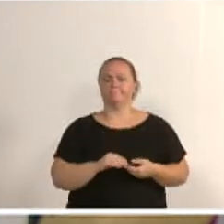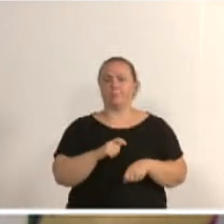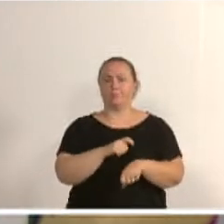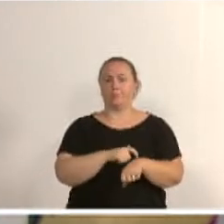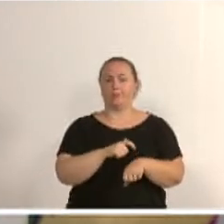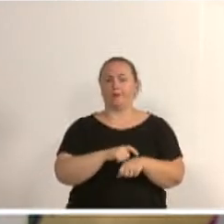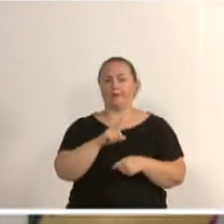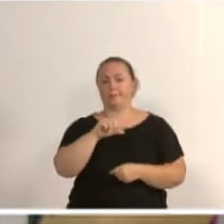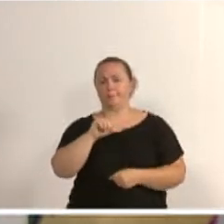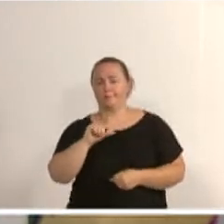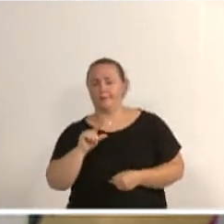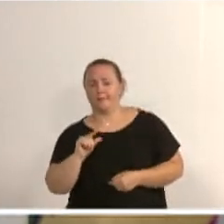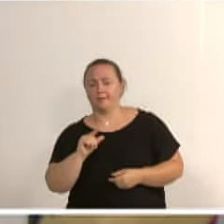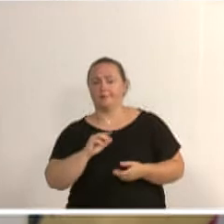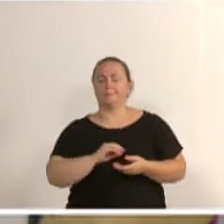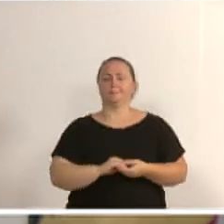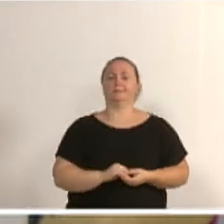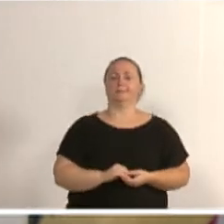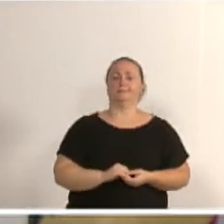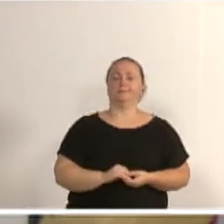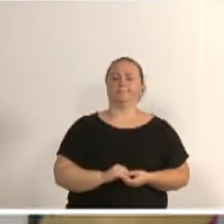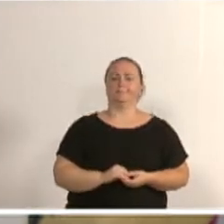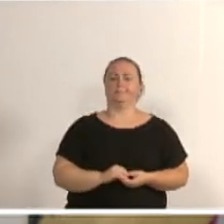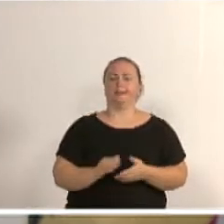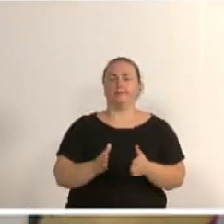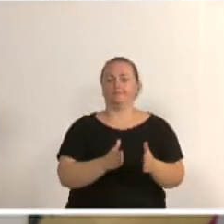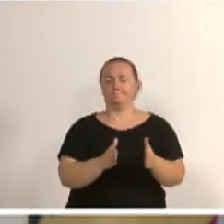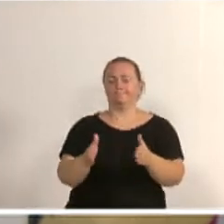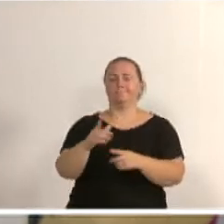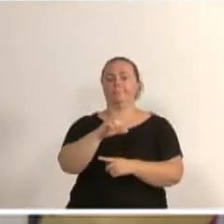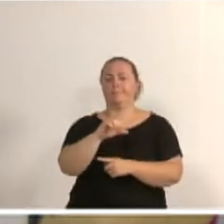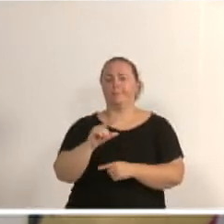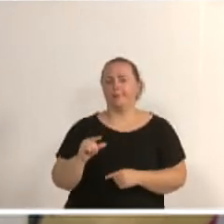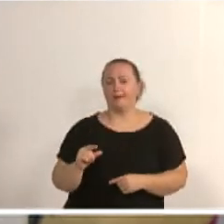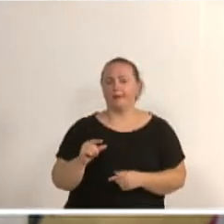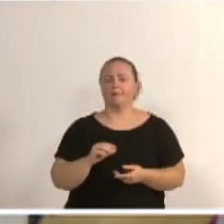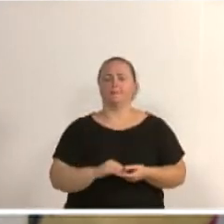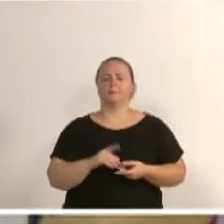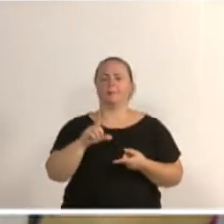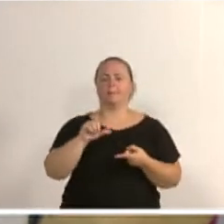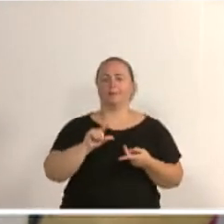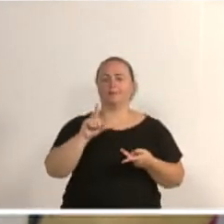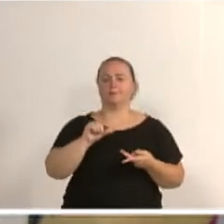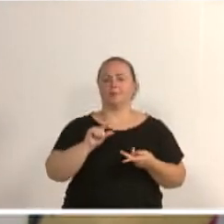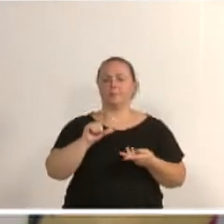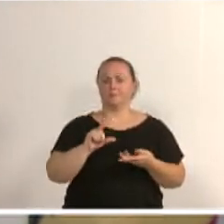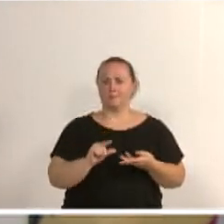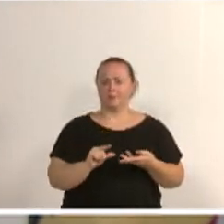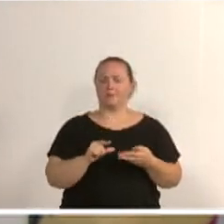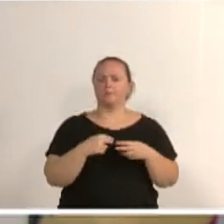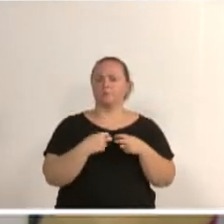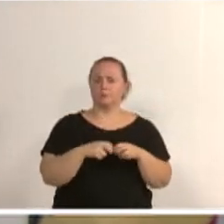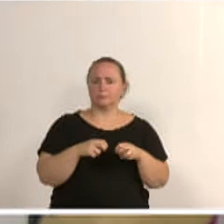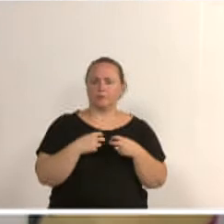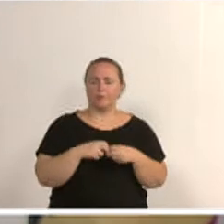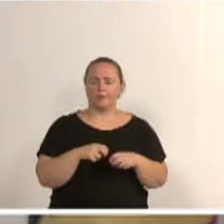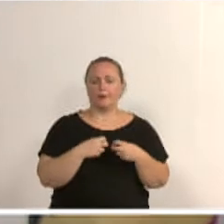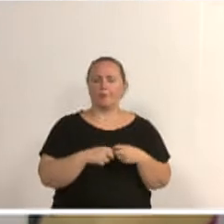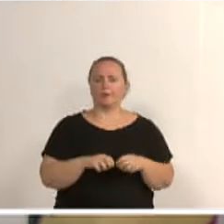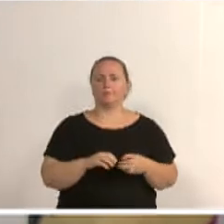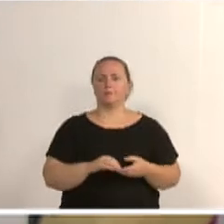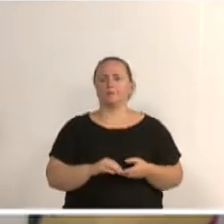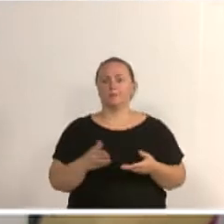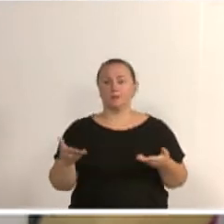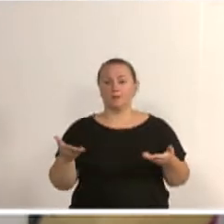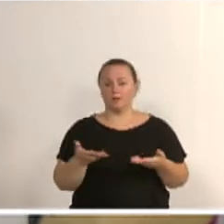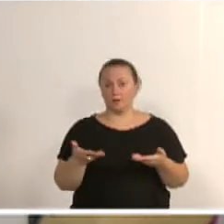menos horários, menos linhas, menos quilômetro percorrido, menos ônibus de qualidade. E agora,